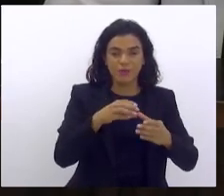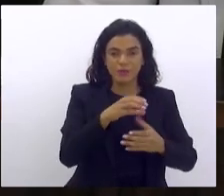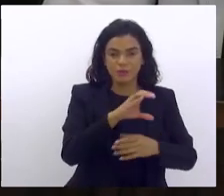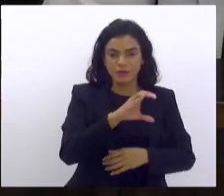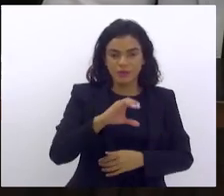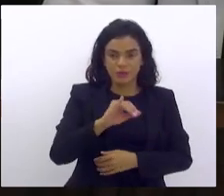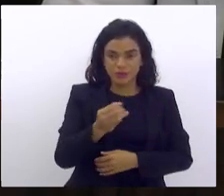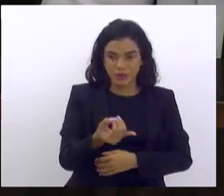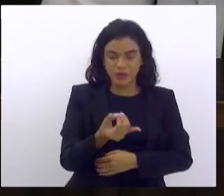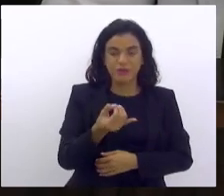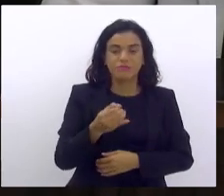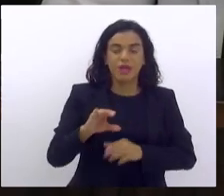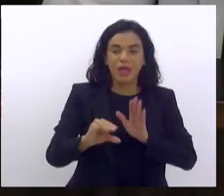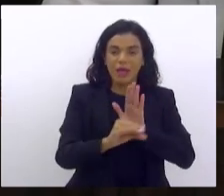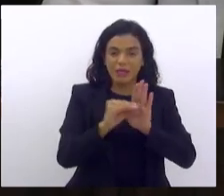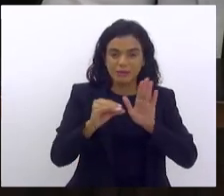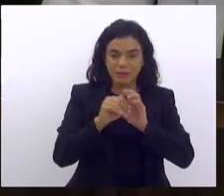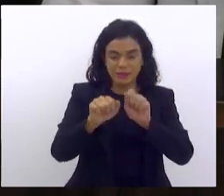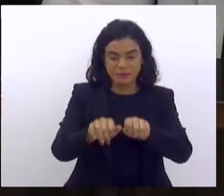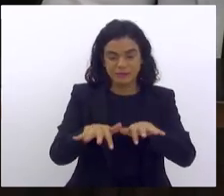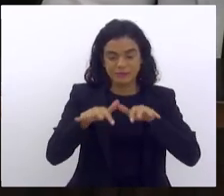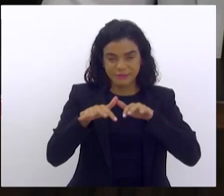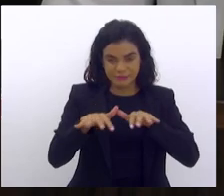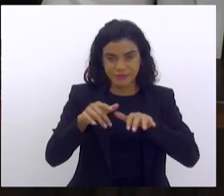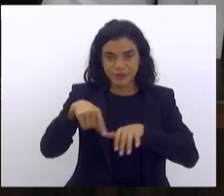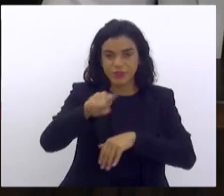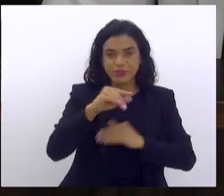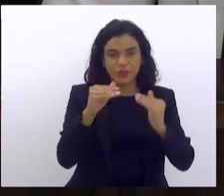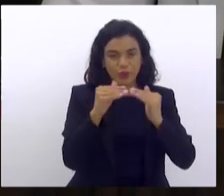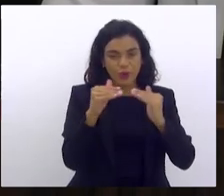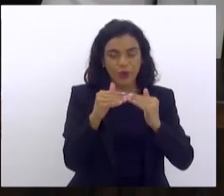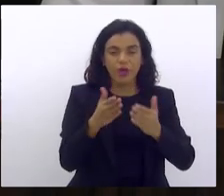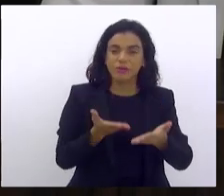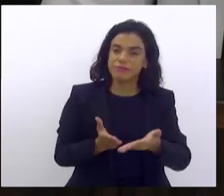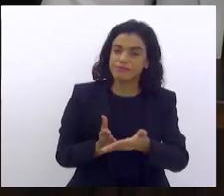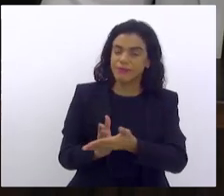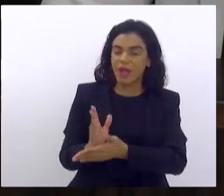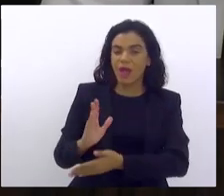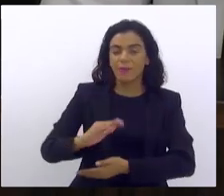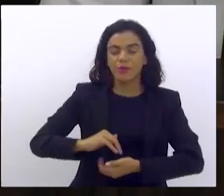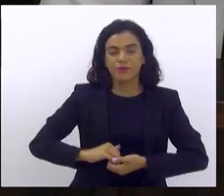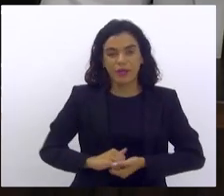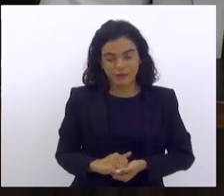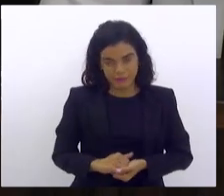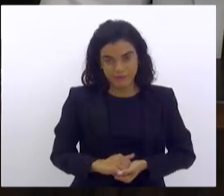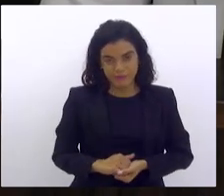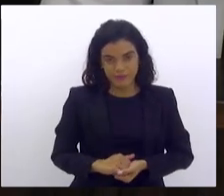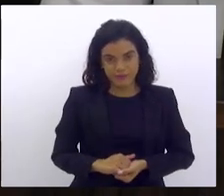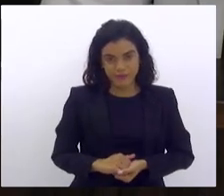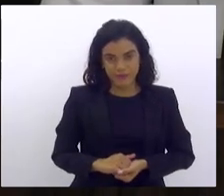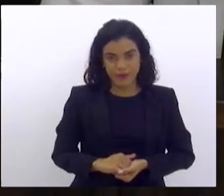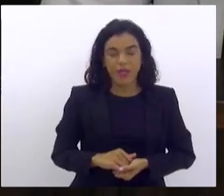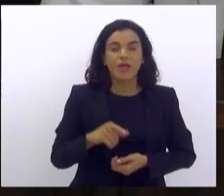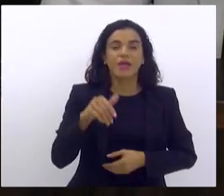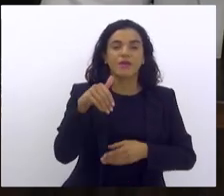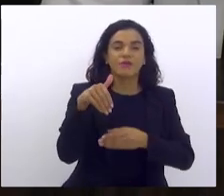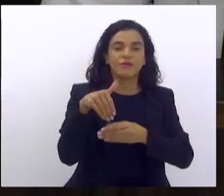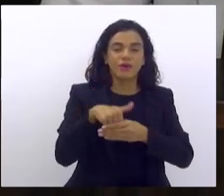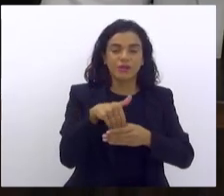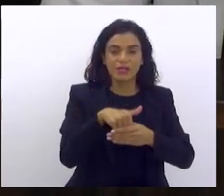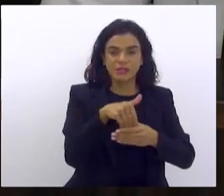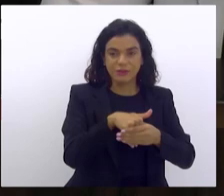Justiça, as emendas de plenário. Senhores que aprovam, permanece como estão, aprovado. Em